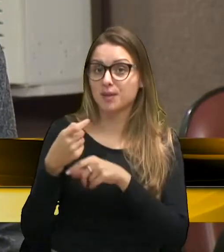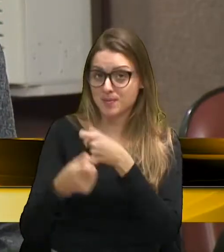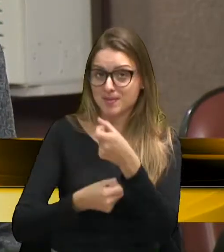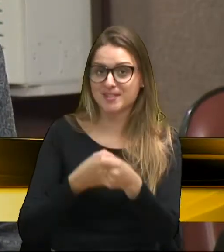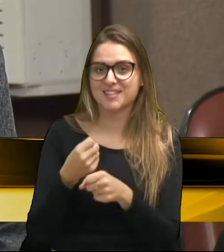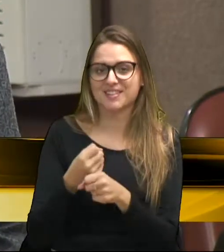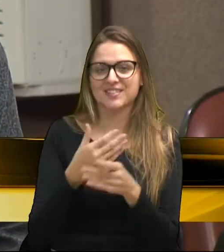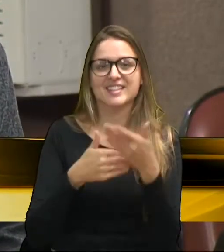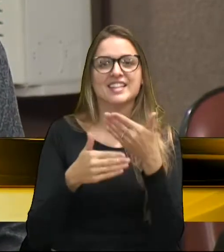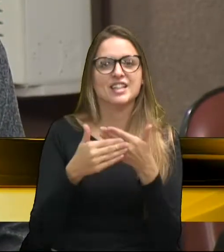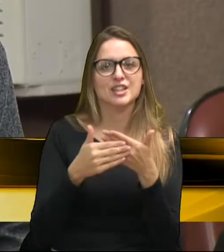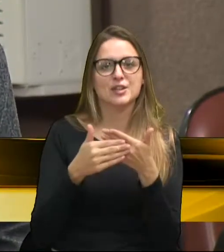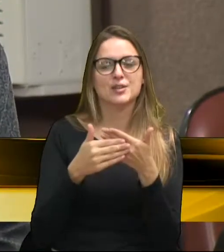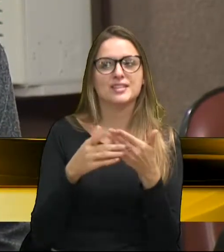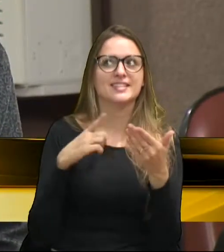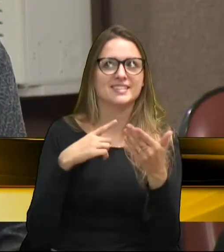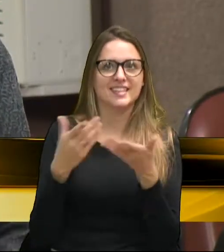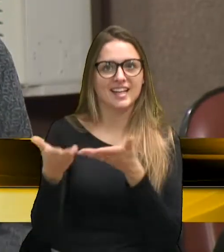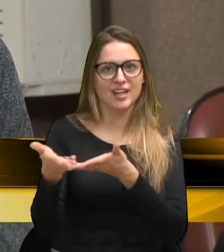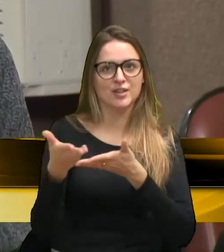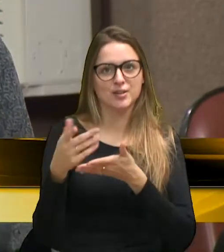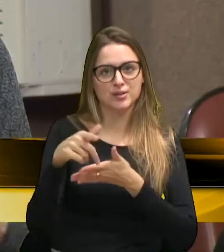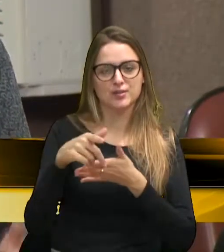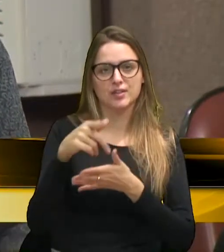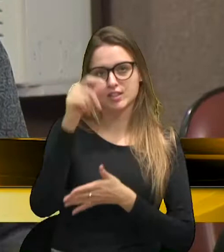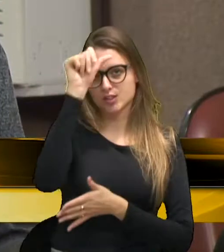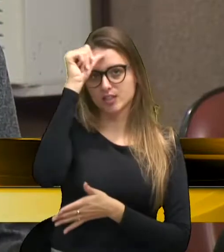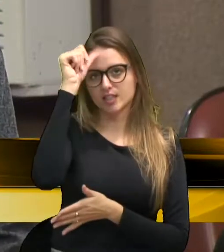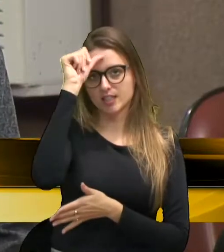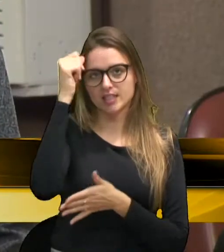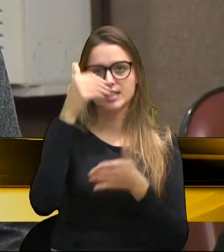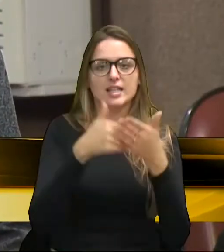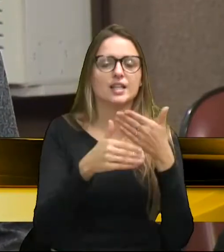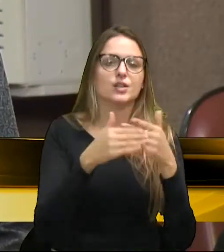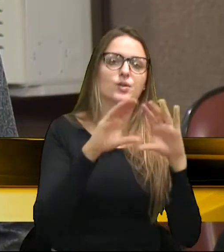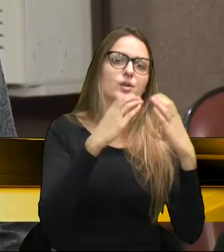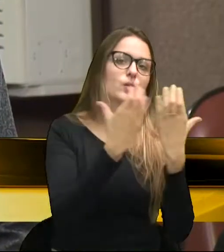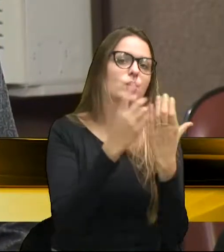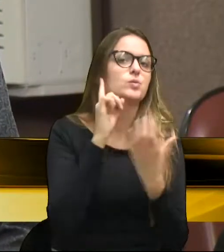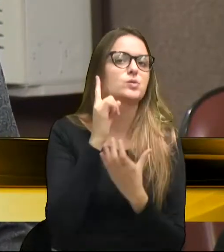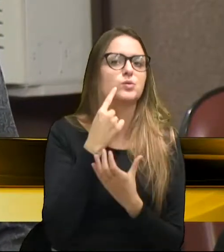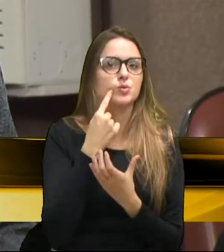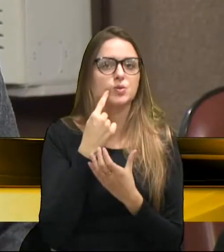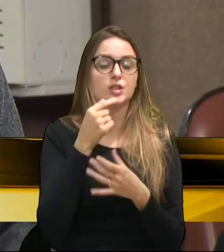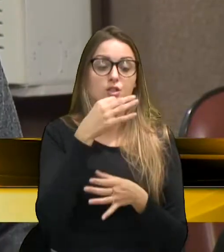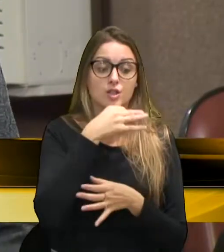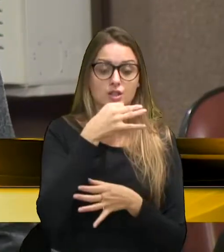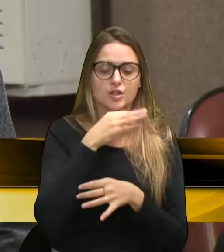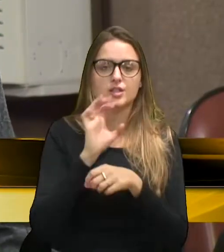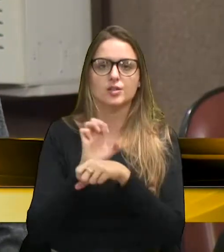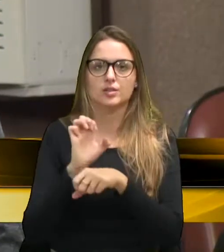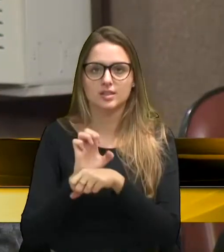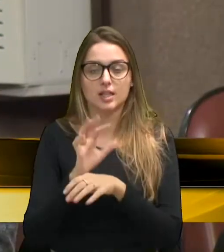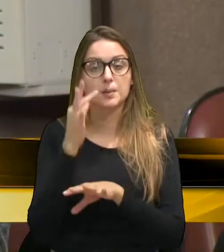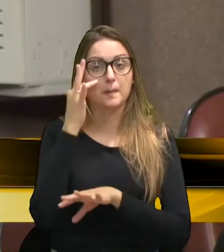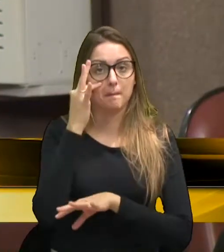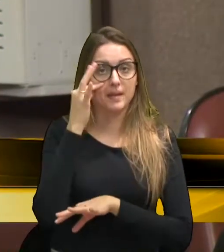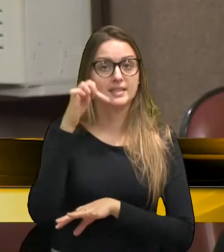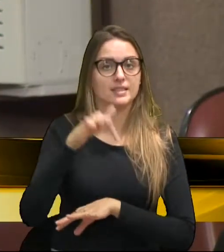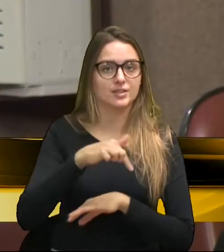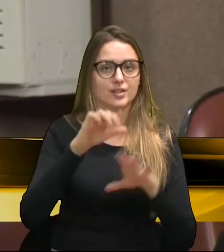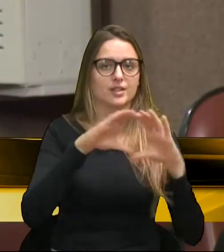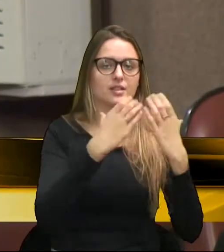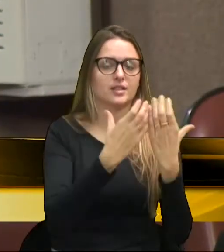Carilissa Dalauba e toda a comunidade surda de Caxias do Sul e do Estado que estará presente aqui na Câmara de